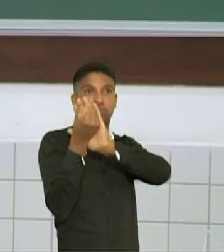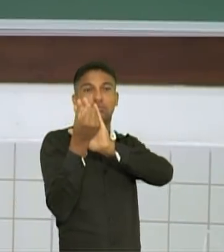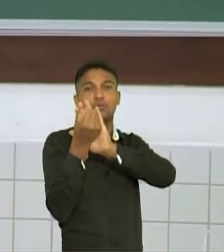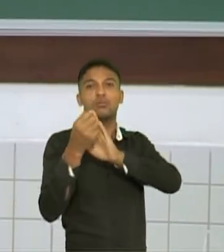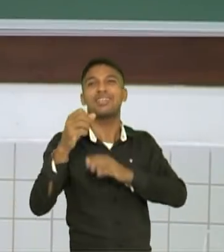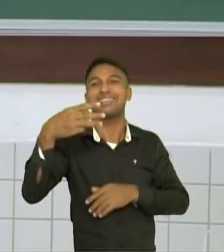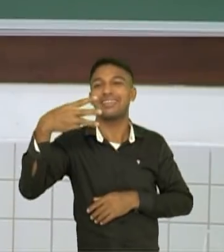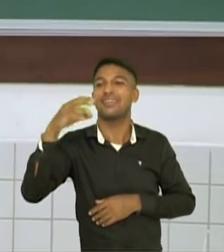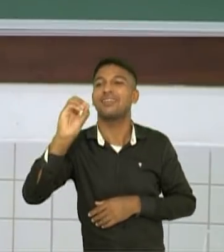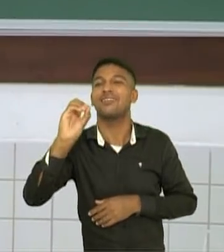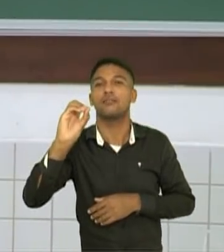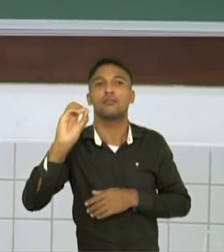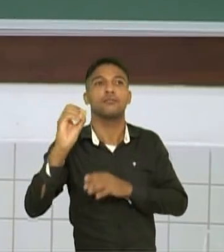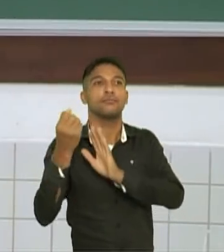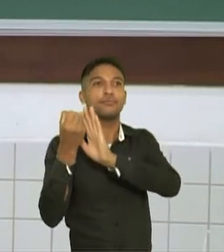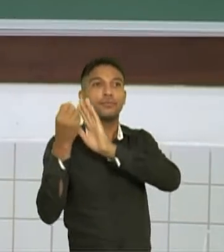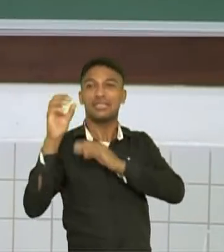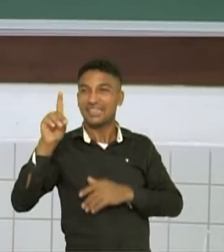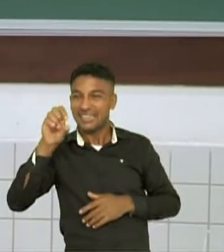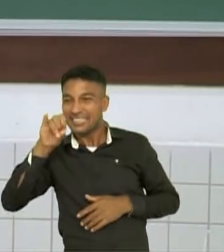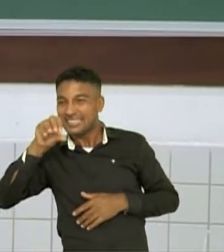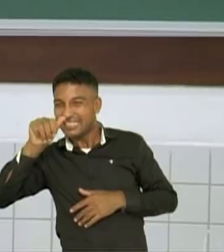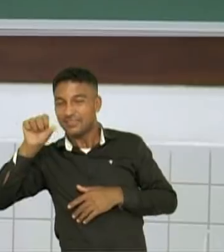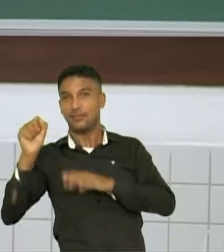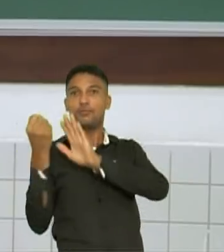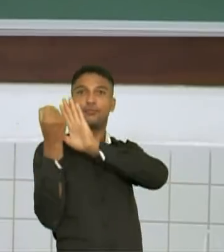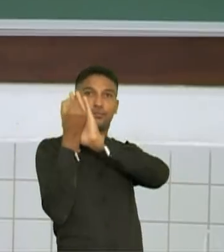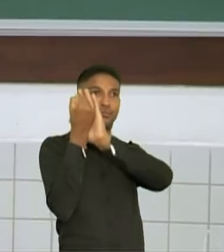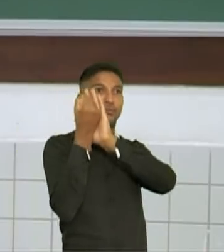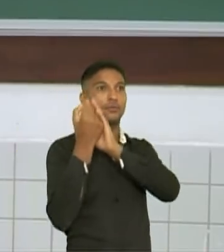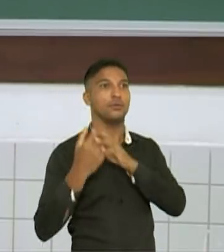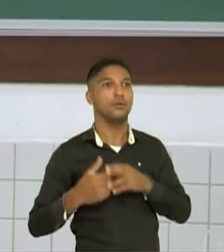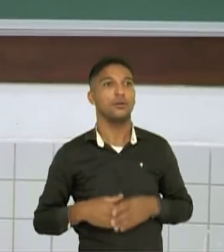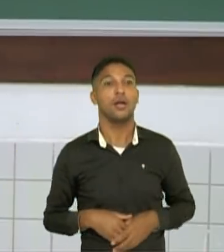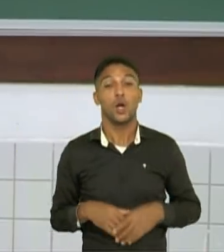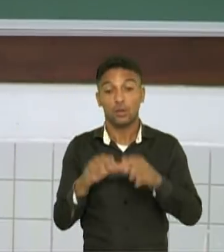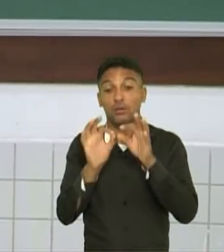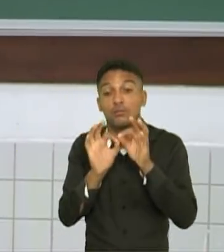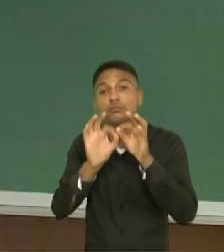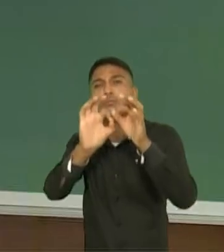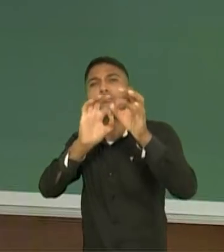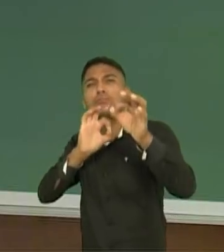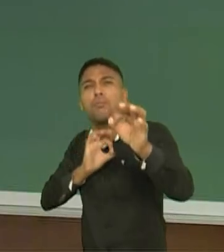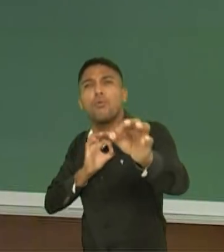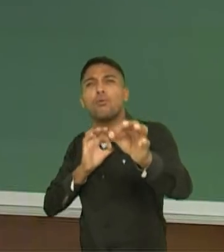124 centímetros, né, tamanhos, tudo mais. Ali você pode perceber que nós temos